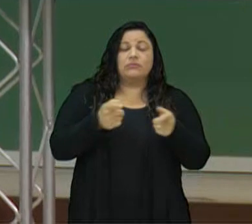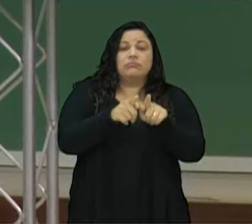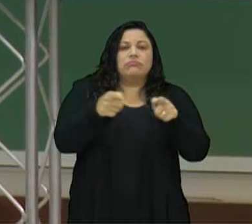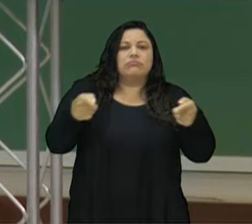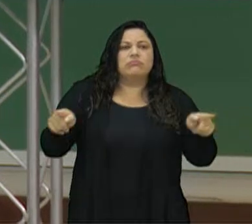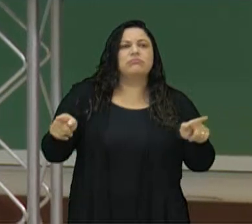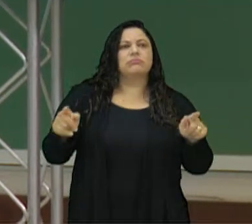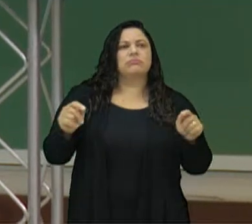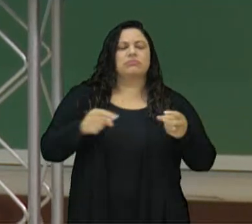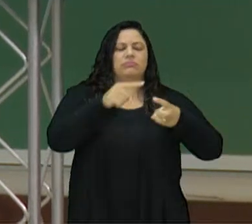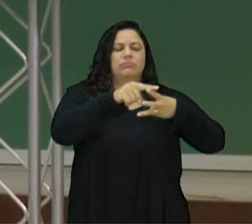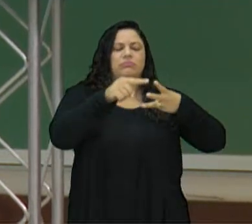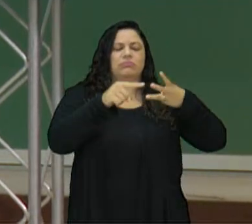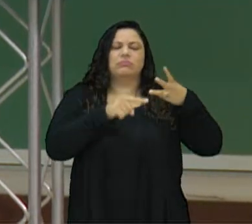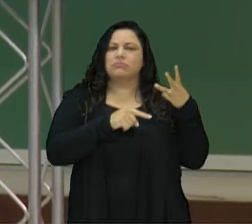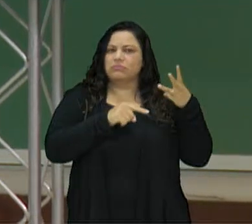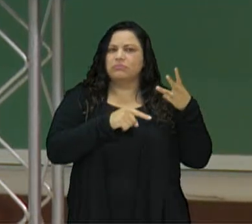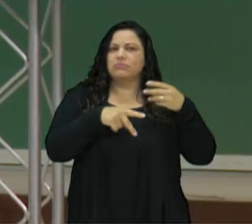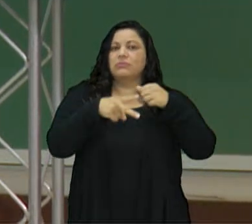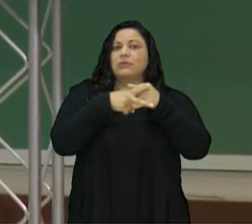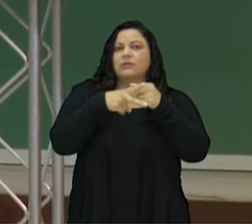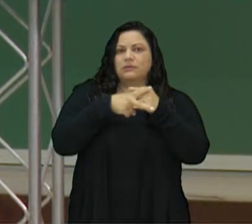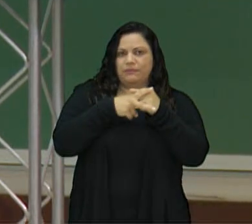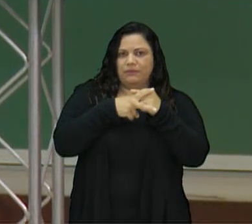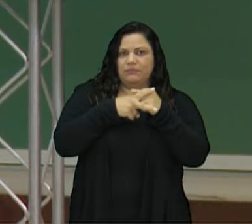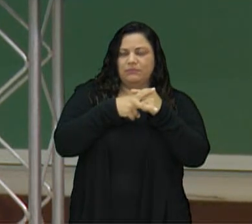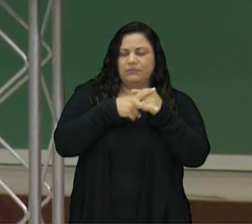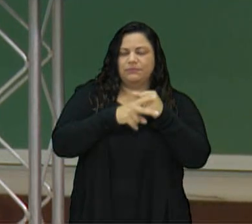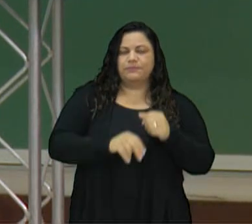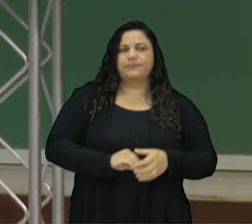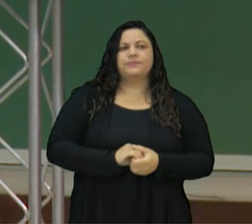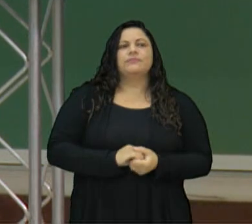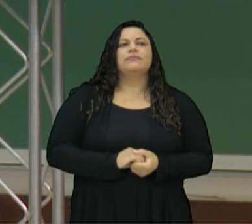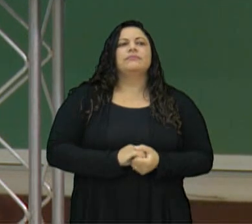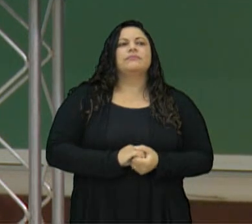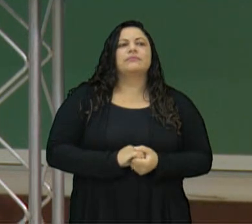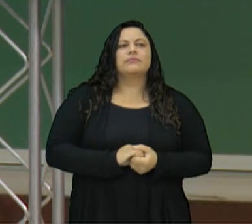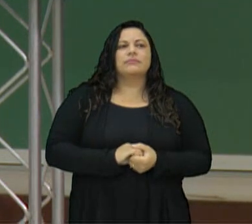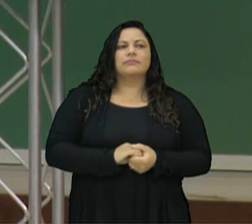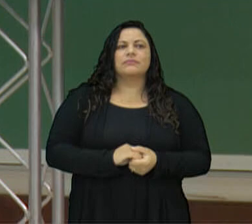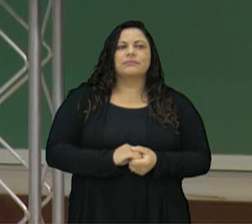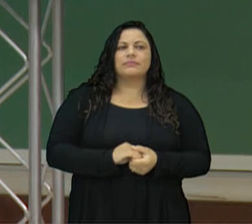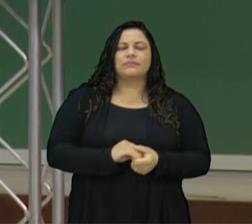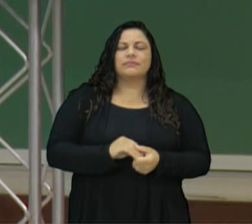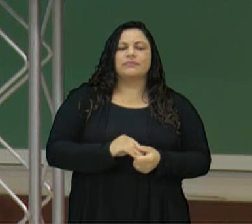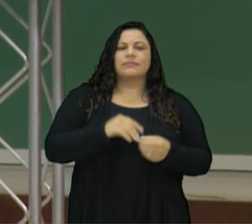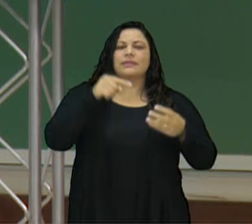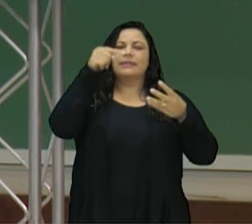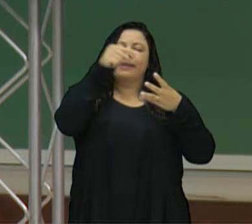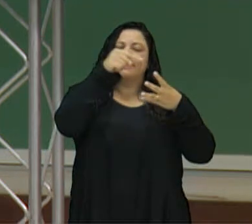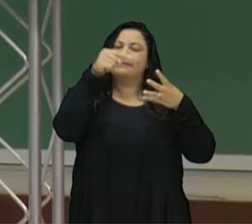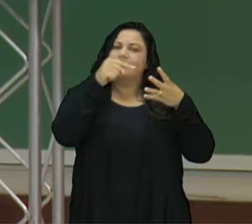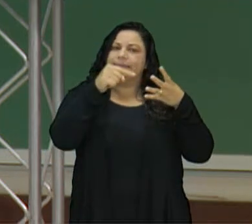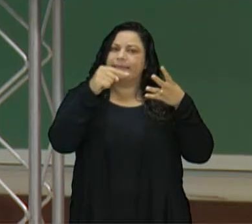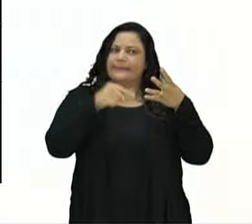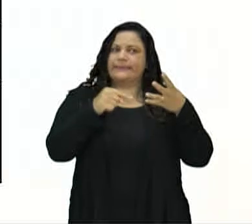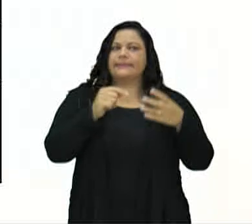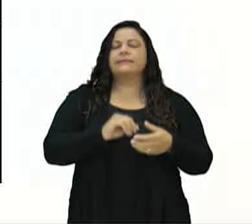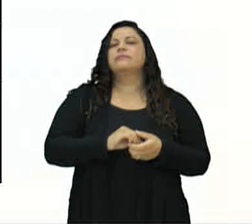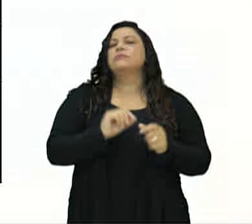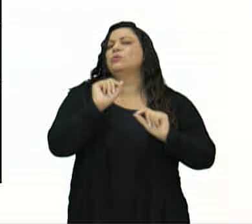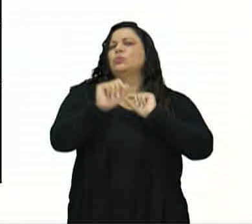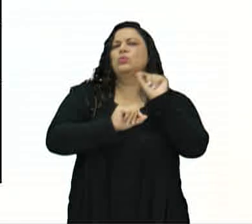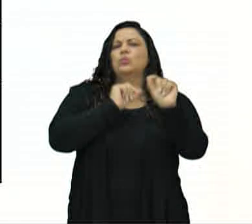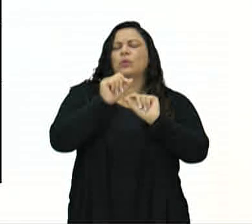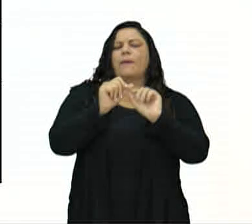três verbos no tempo presente. Verbo alquilar, comprar e verbo vender. Este